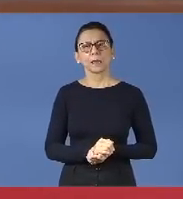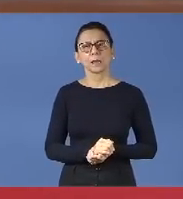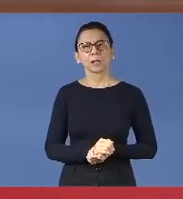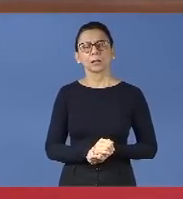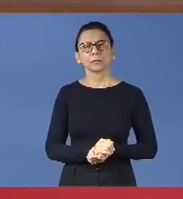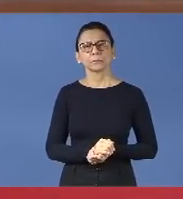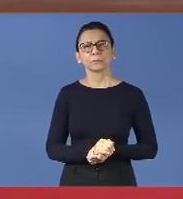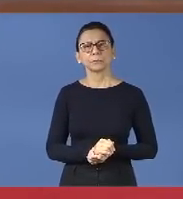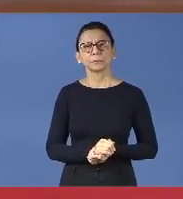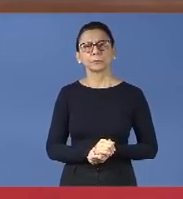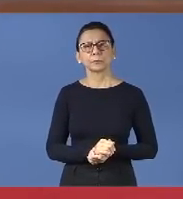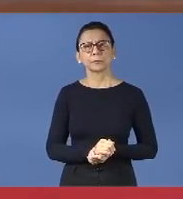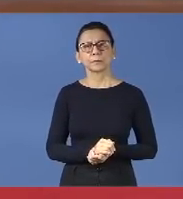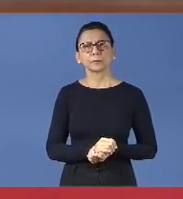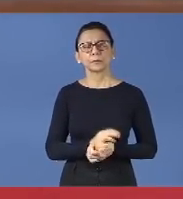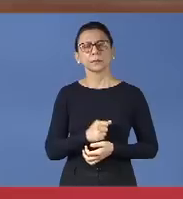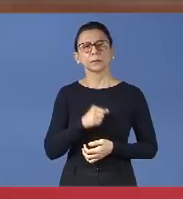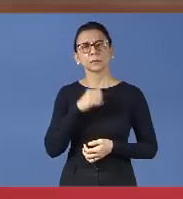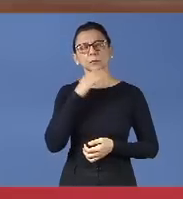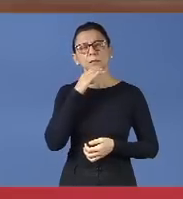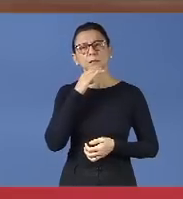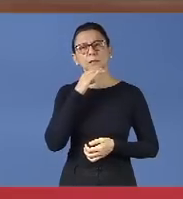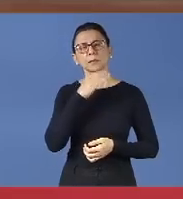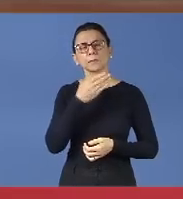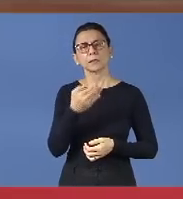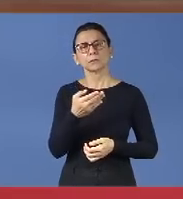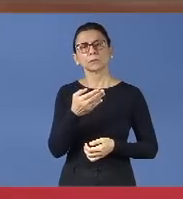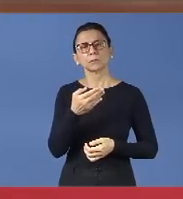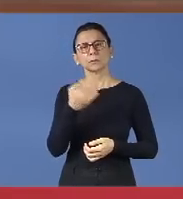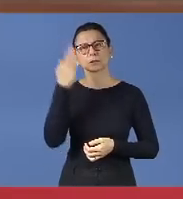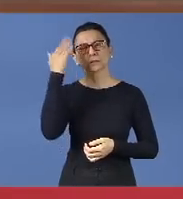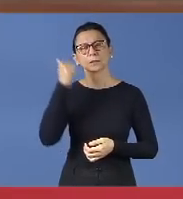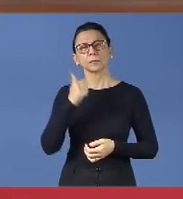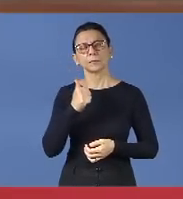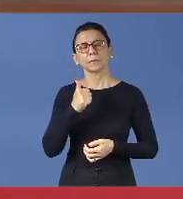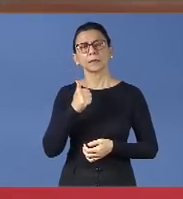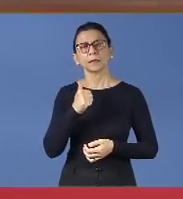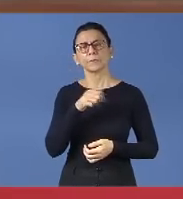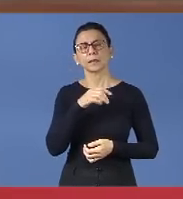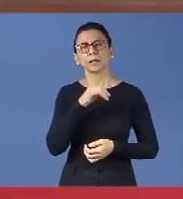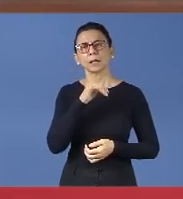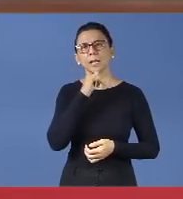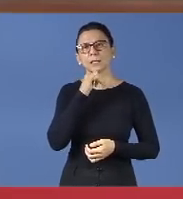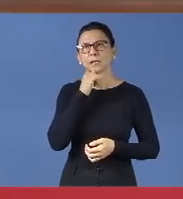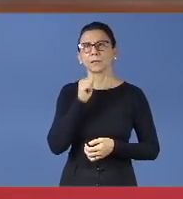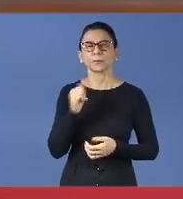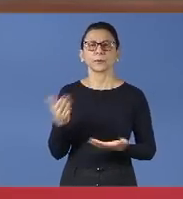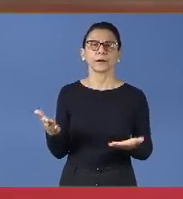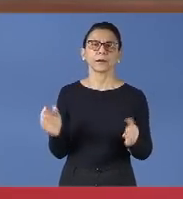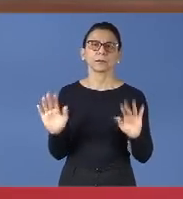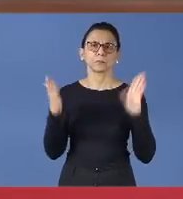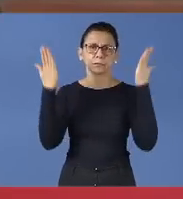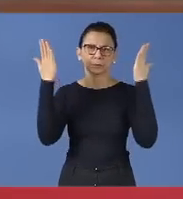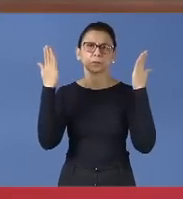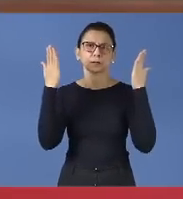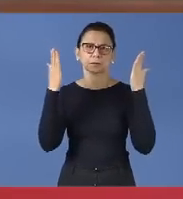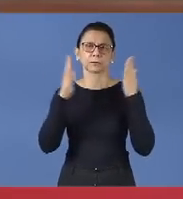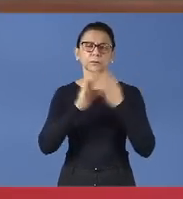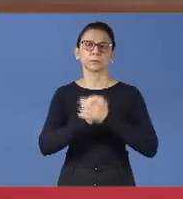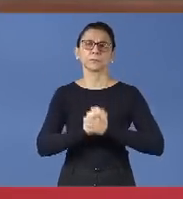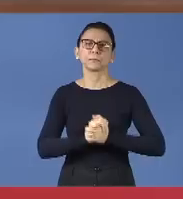nós somos, estamos comemorando, um exemplo, estamos comemorando